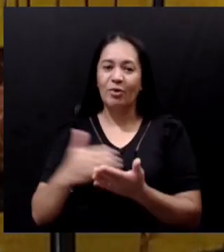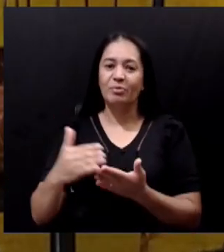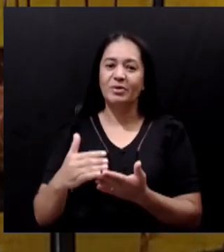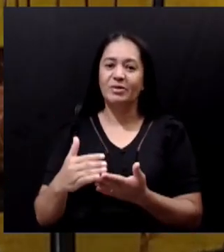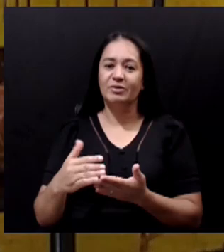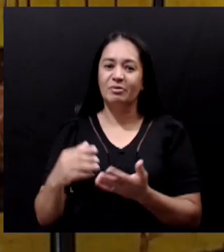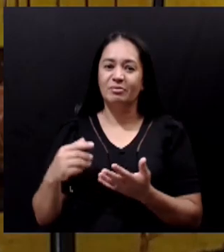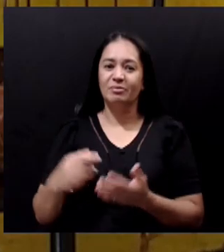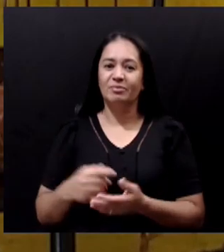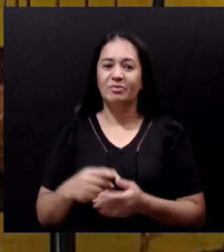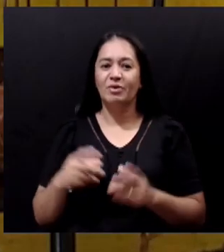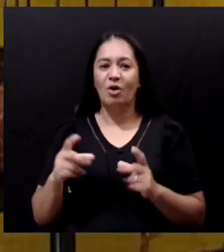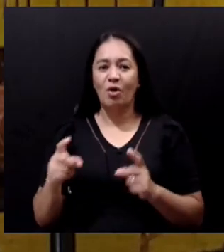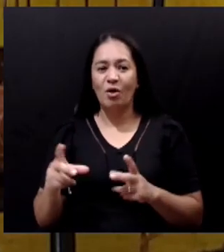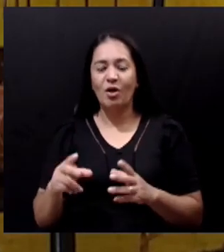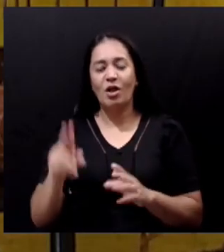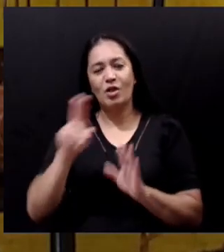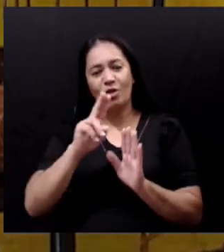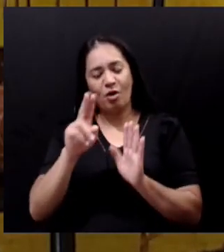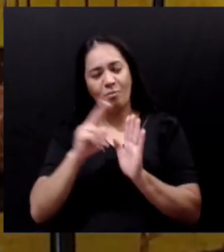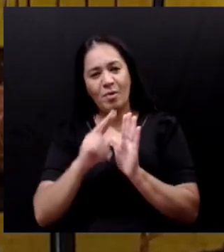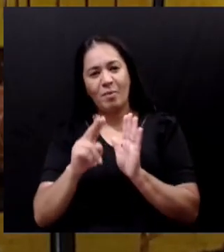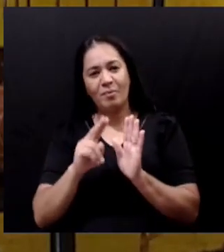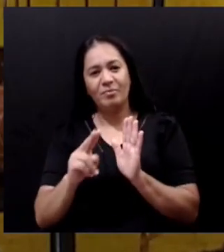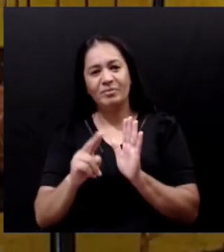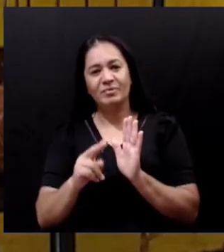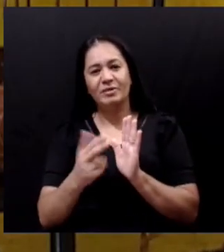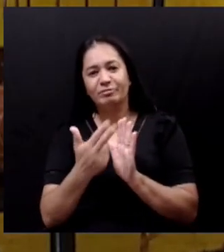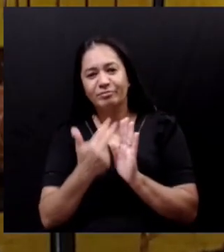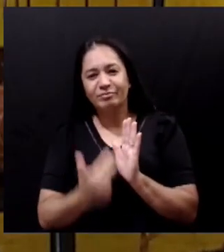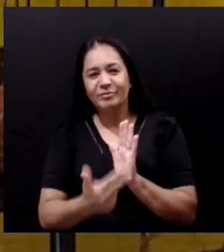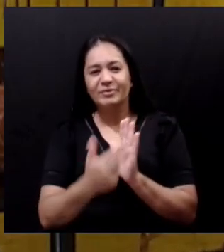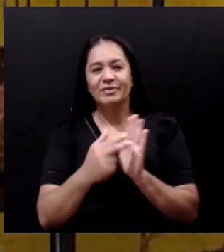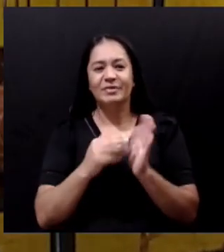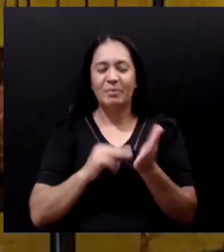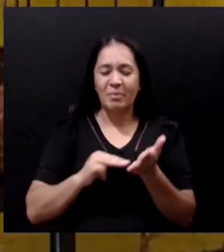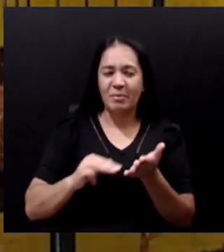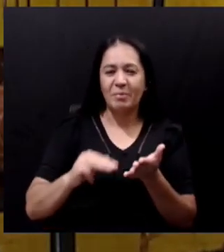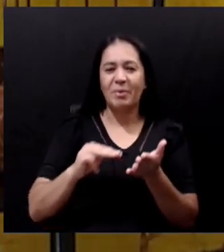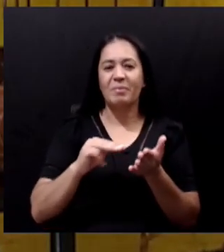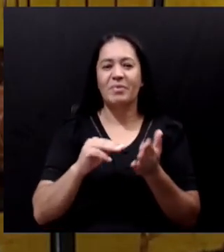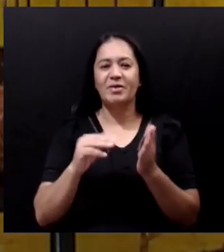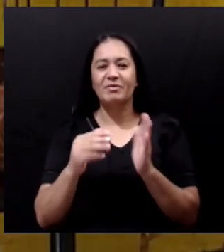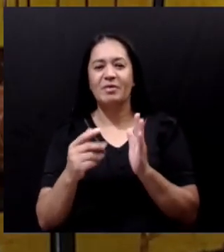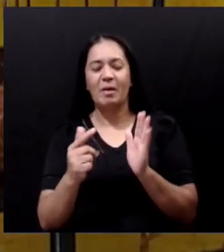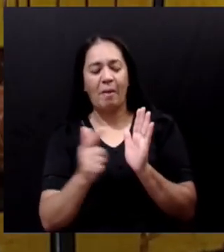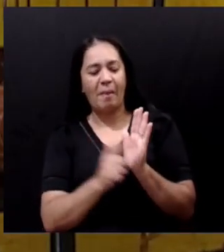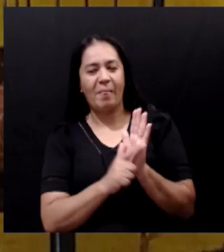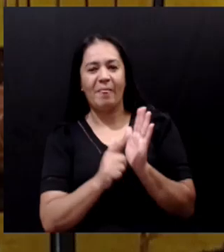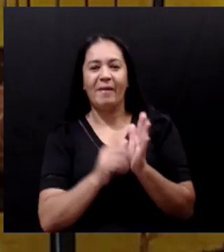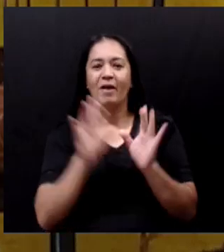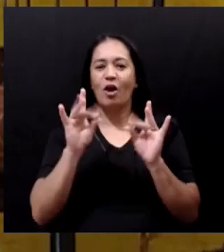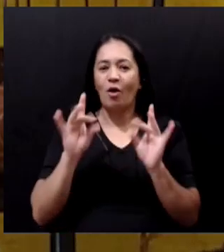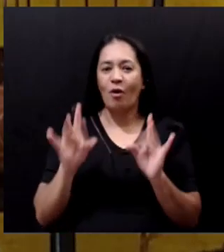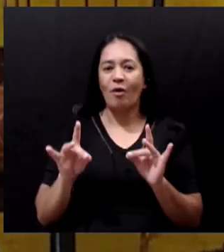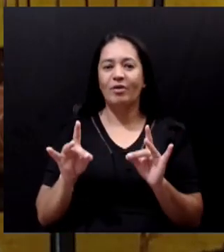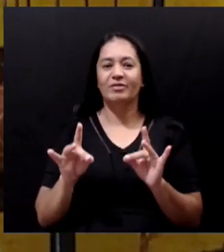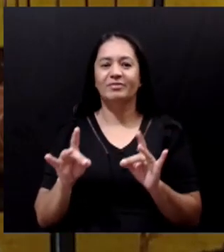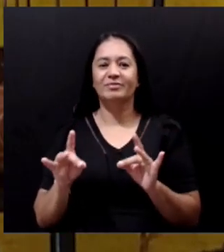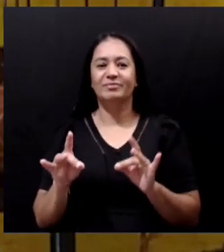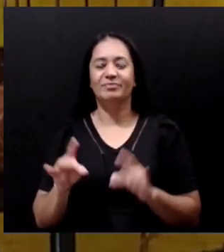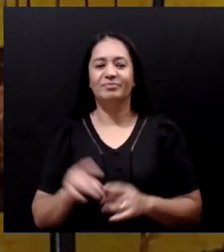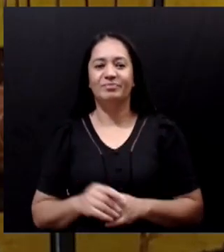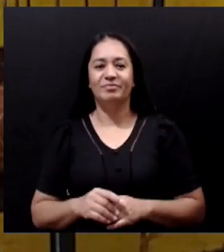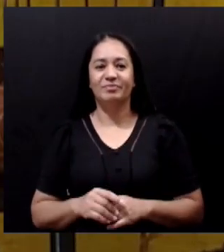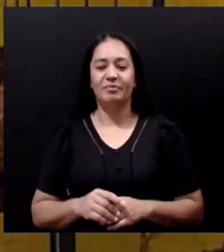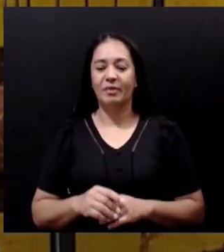colocou o nome, foi criando uma artezinha, colocando pastel, adesivo já do pastel. E os moradores,